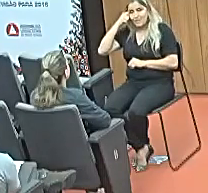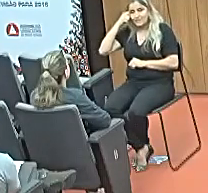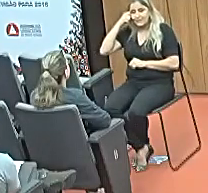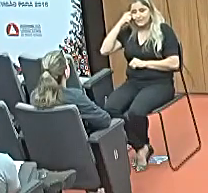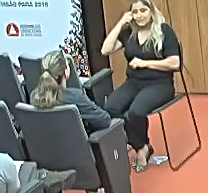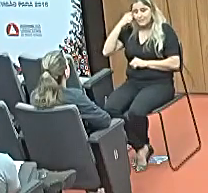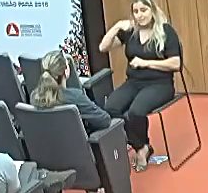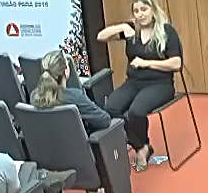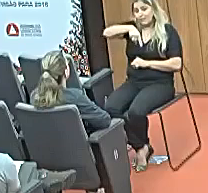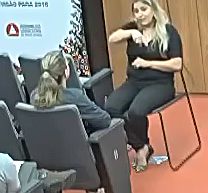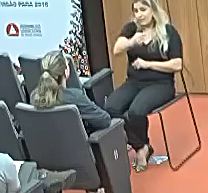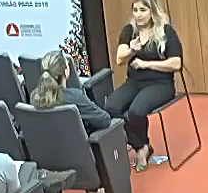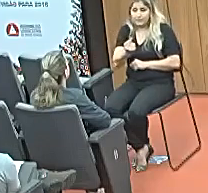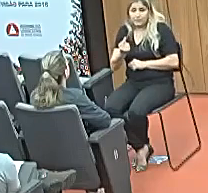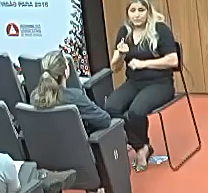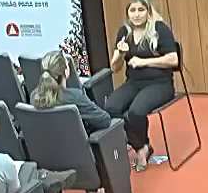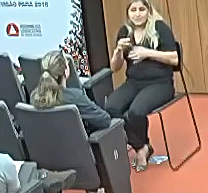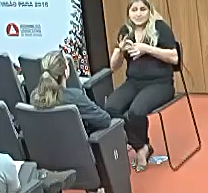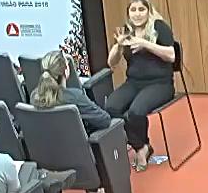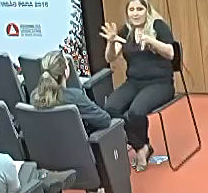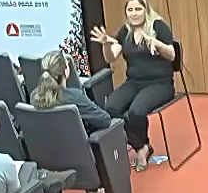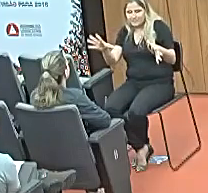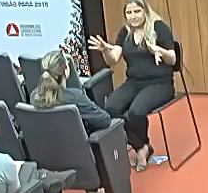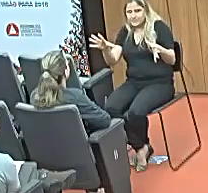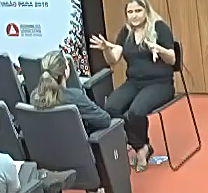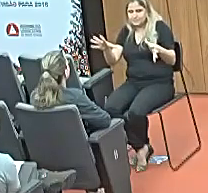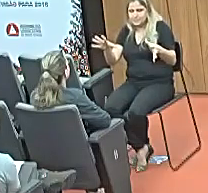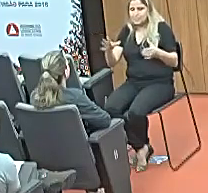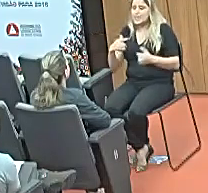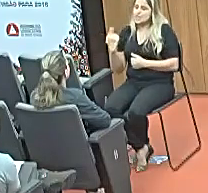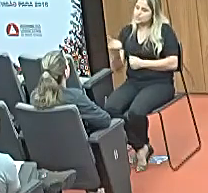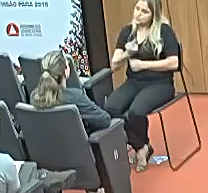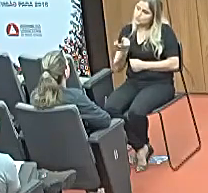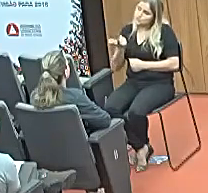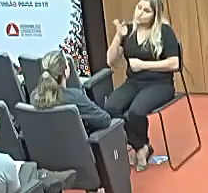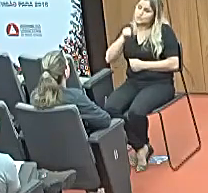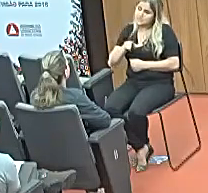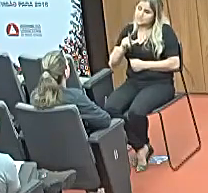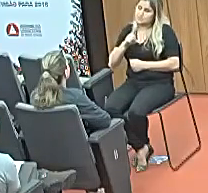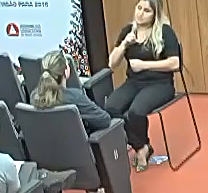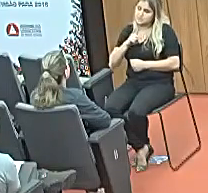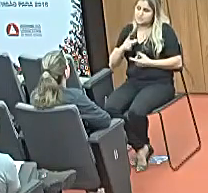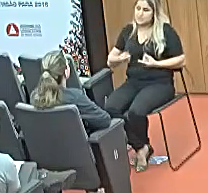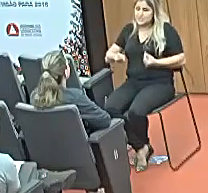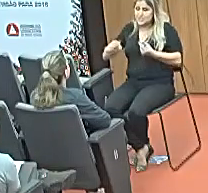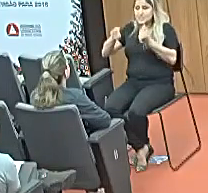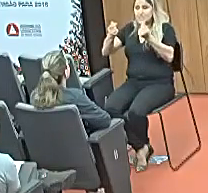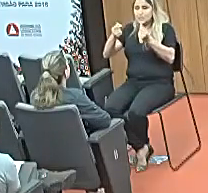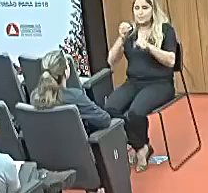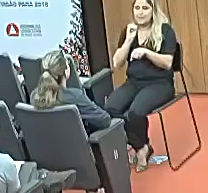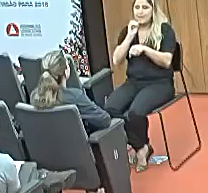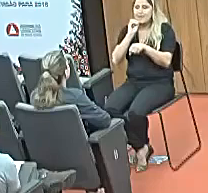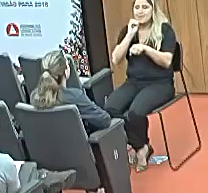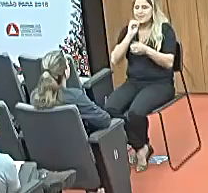a gente pode a gente só consegue fazer isso deputado à mesa diretora toda a sociedade a gente tem recurso tem recurso para poder investir no povo preto o